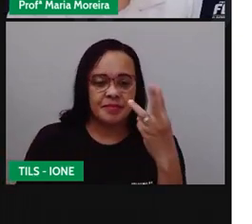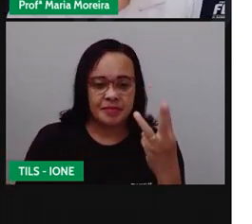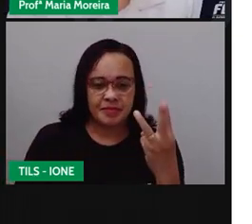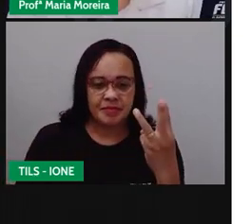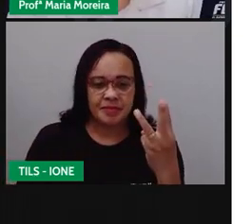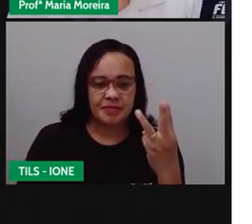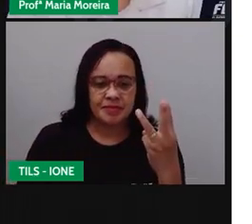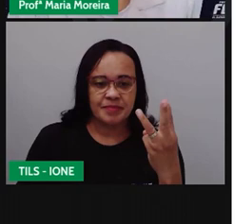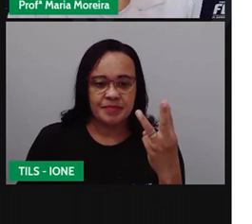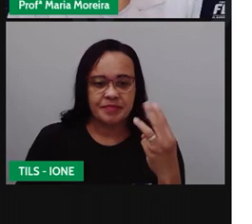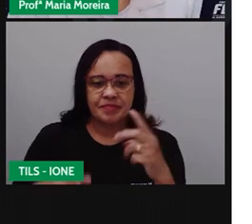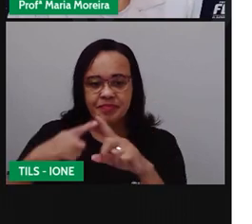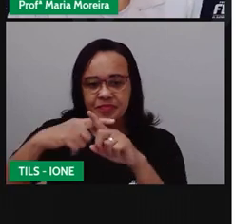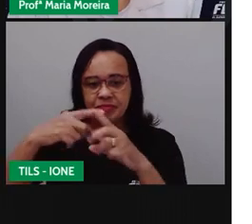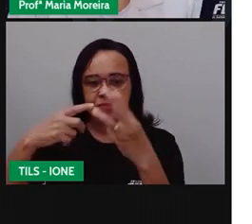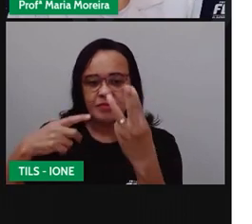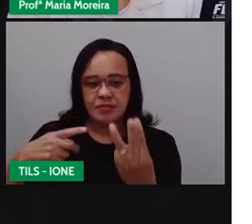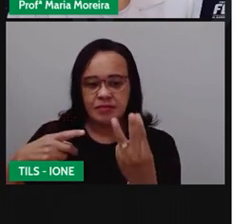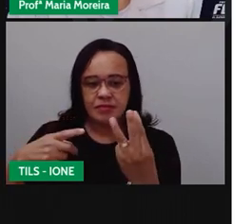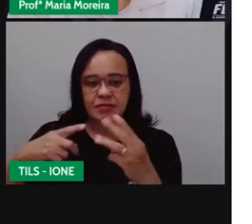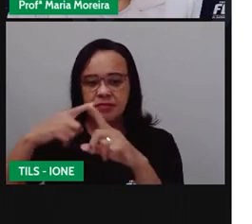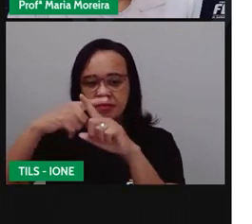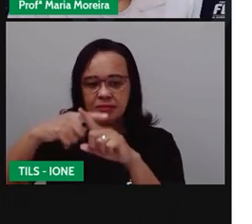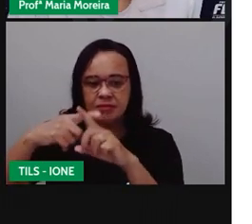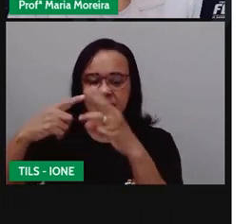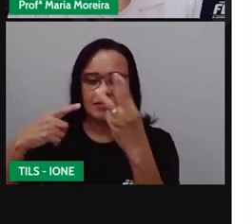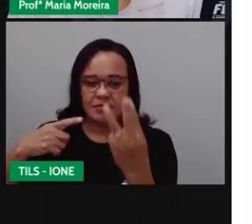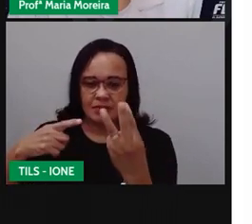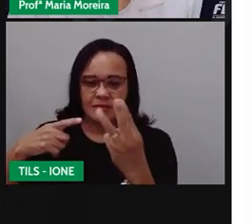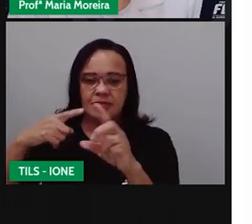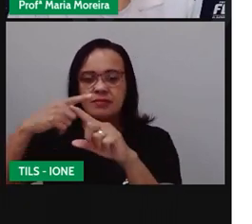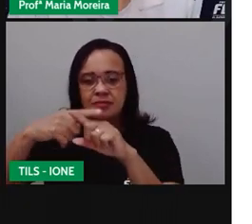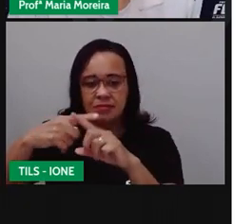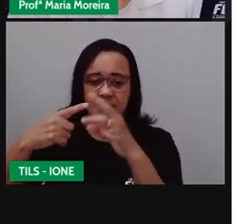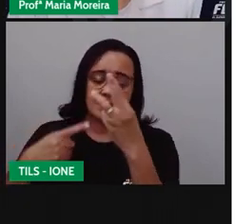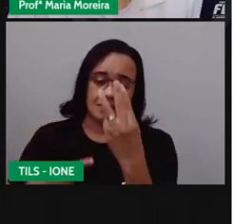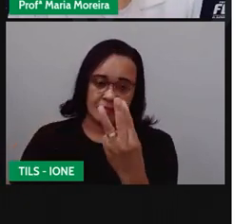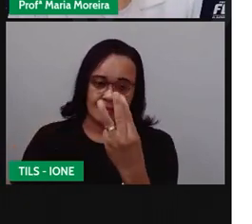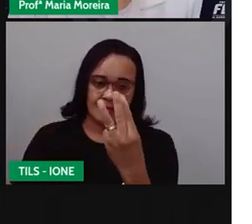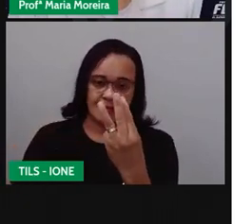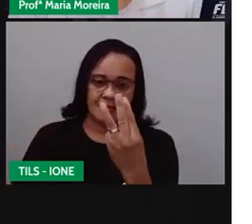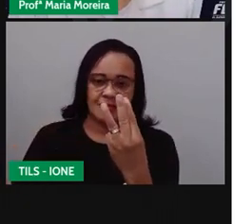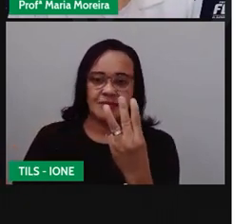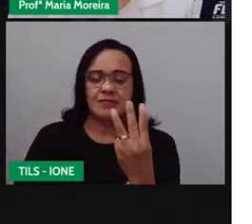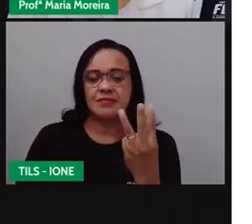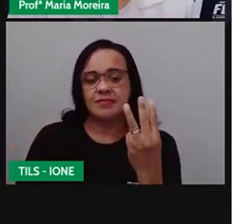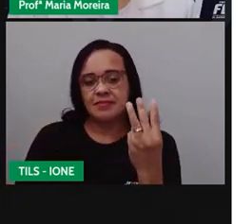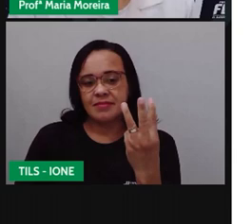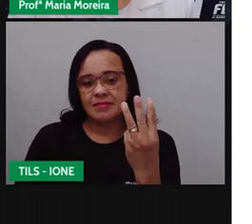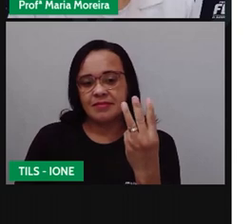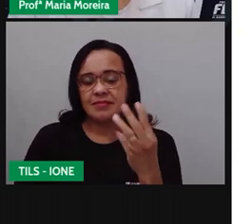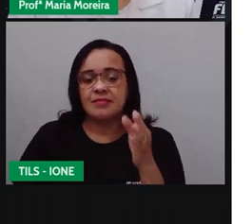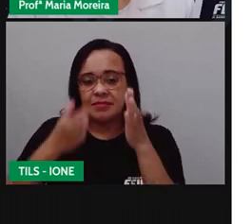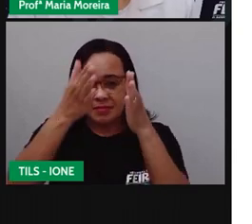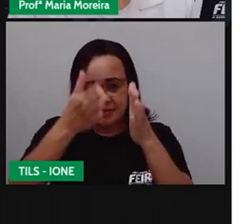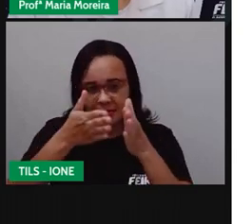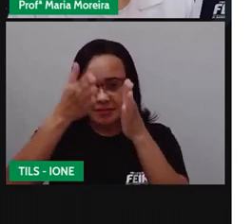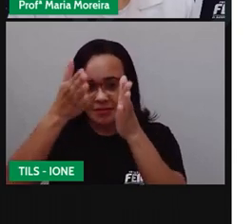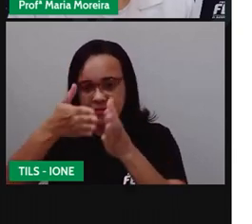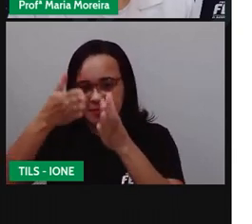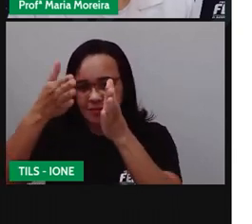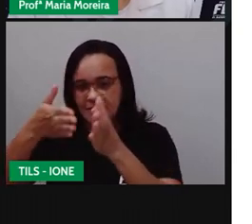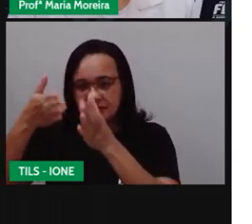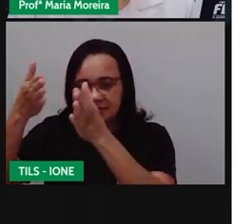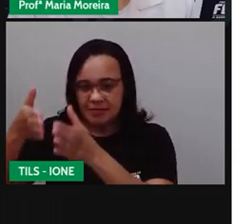aqui, mais 3, mais 3, mais 3. Isso aqui são o quê? As minhas colunas. Eu tenho